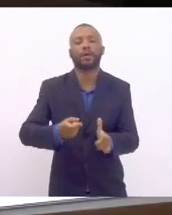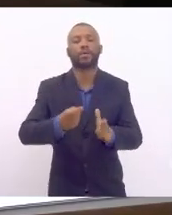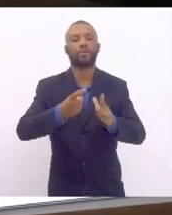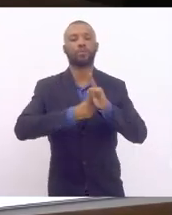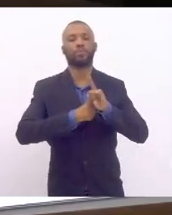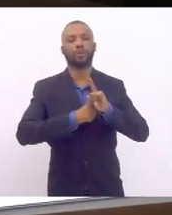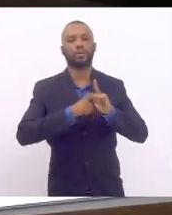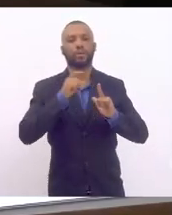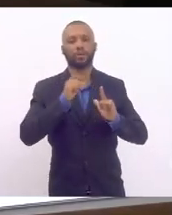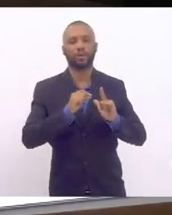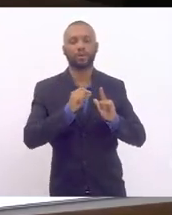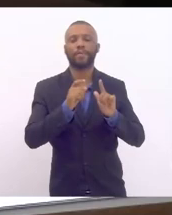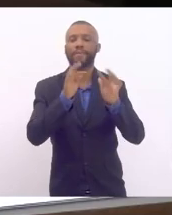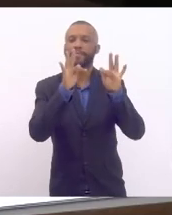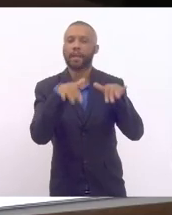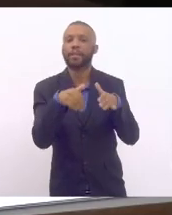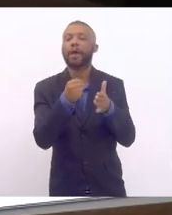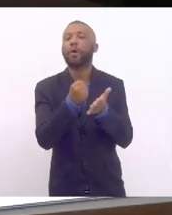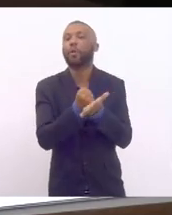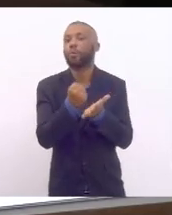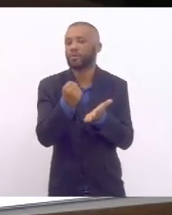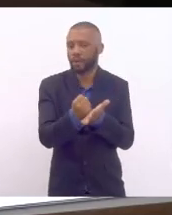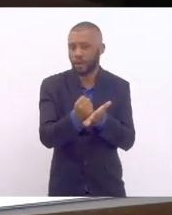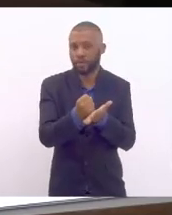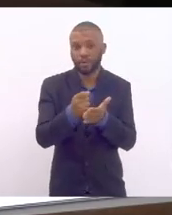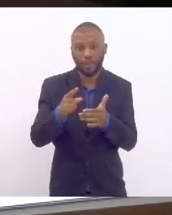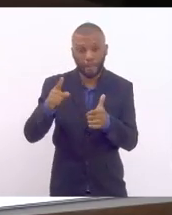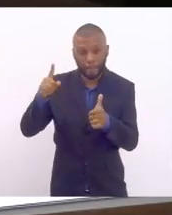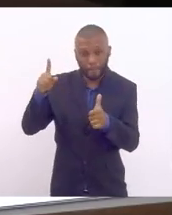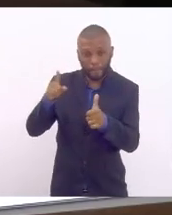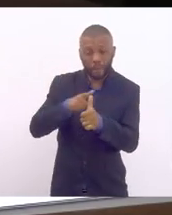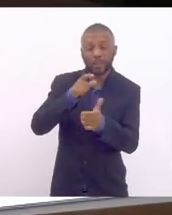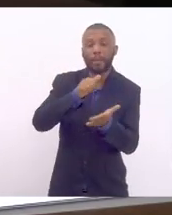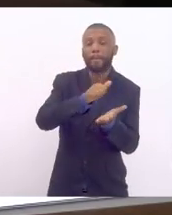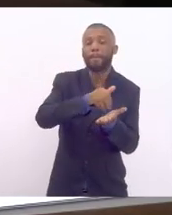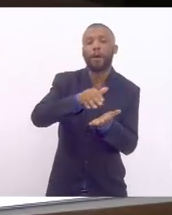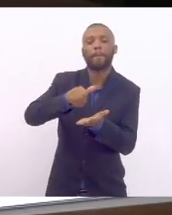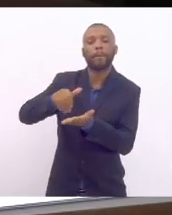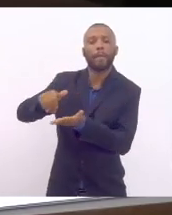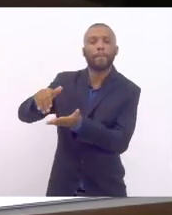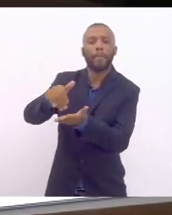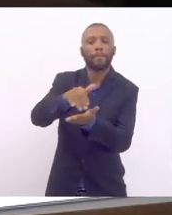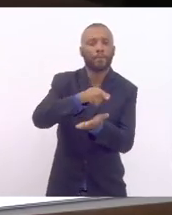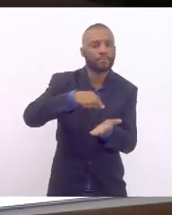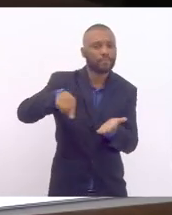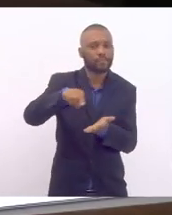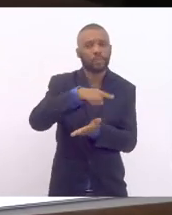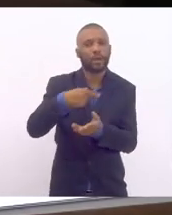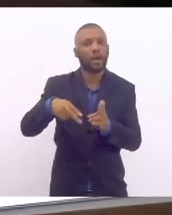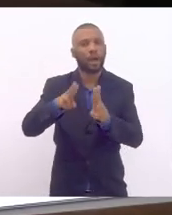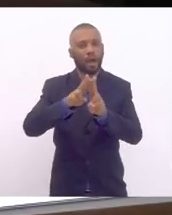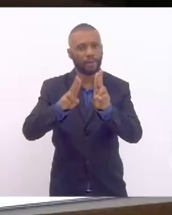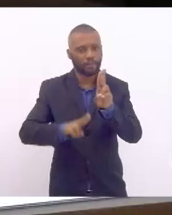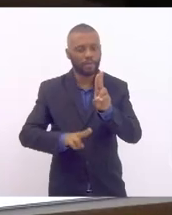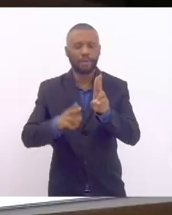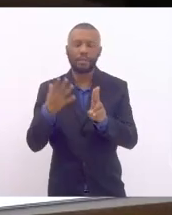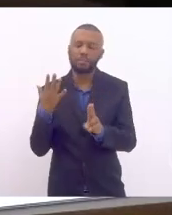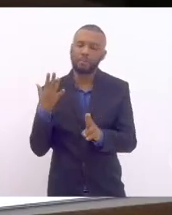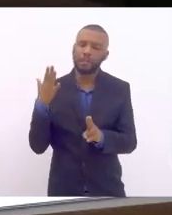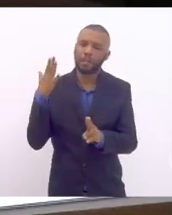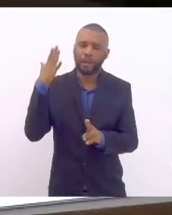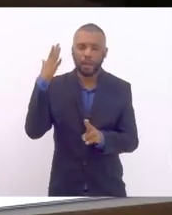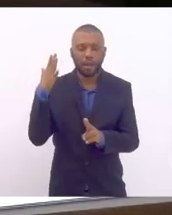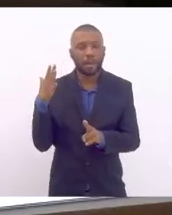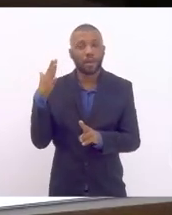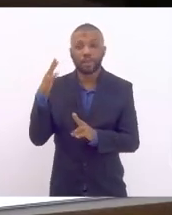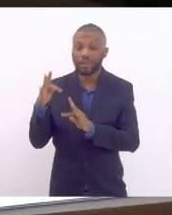o finalizar finalizar contratos são os primeiros que perdem seus empregos UFRJ fez um extremo esforço durante a pandemia